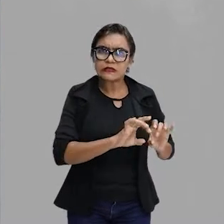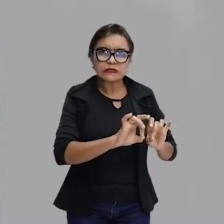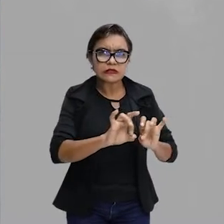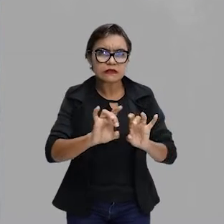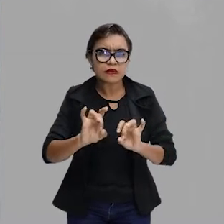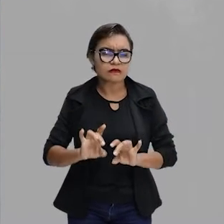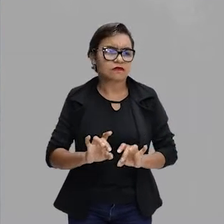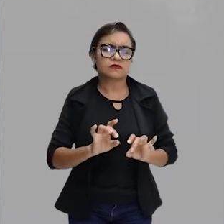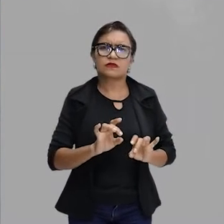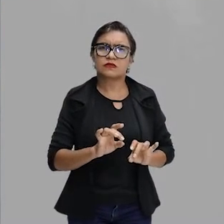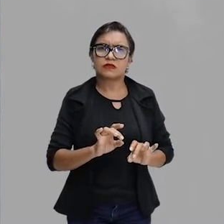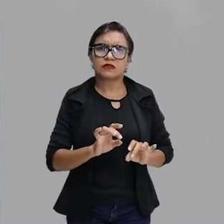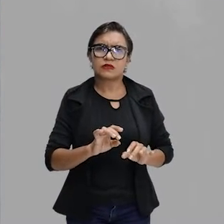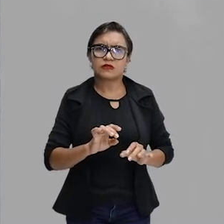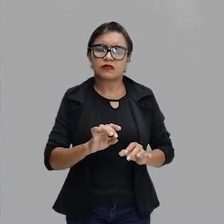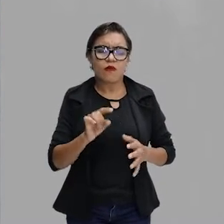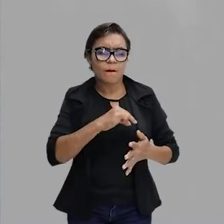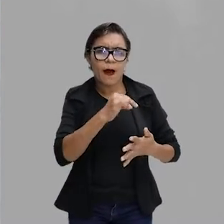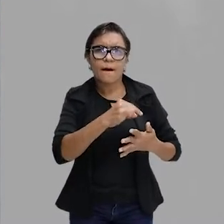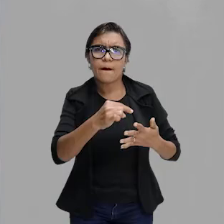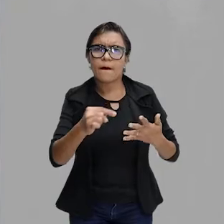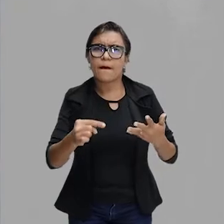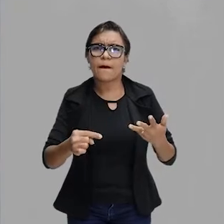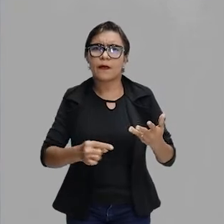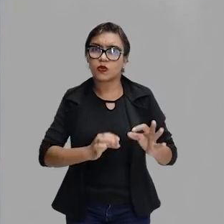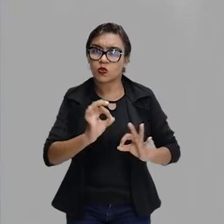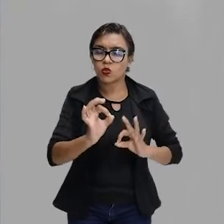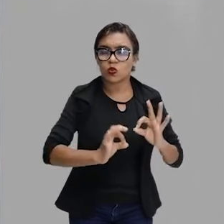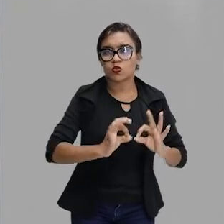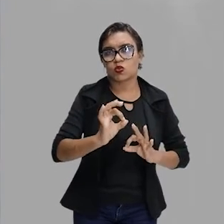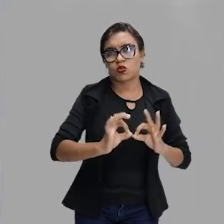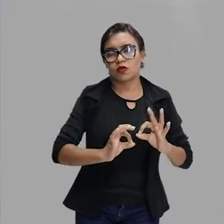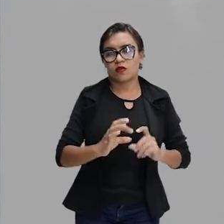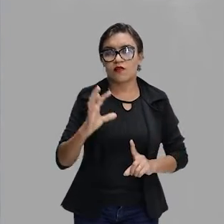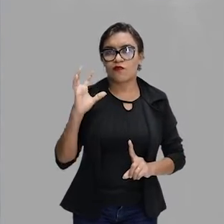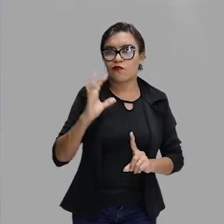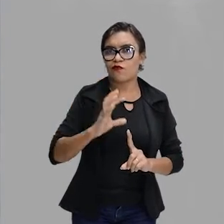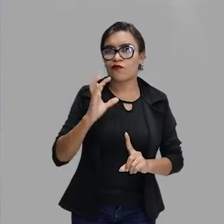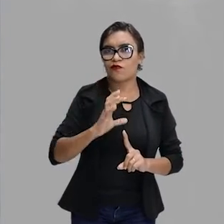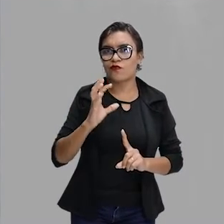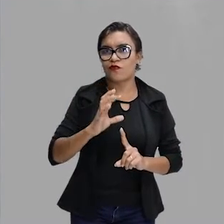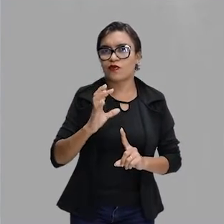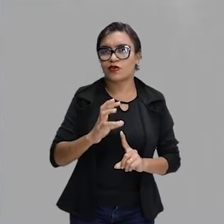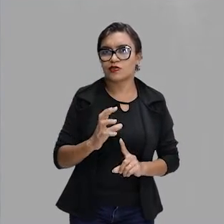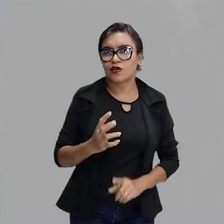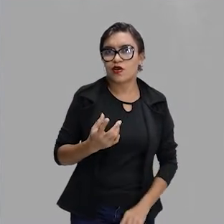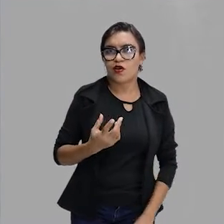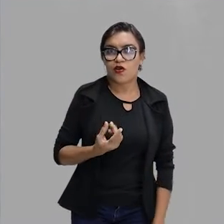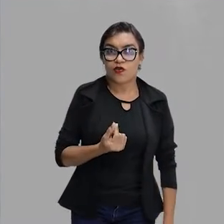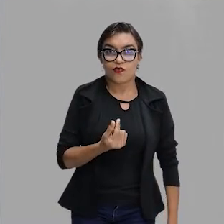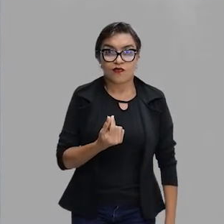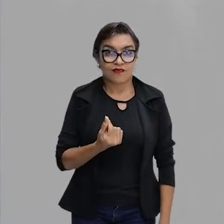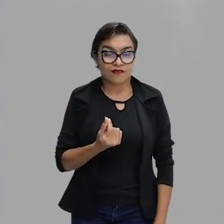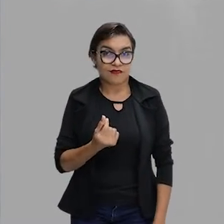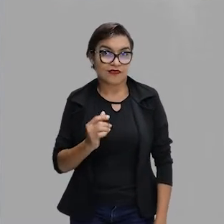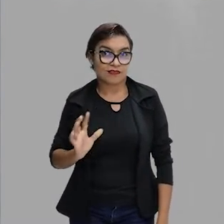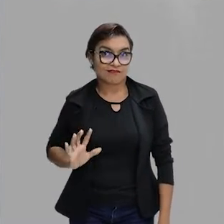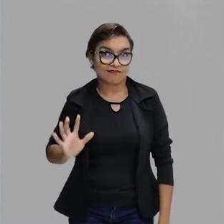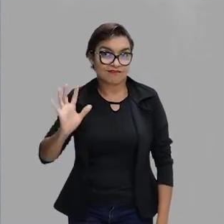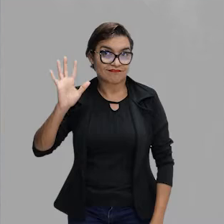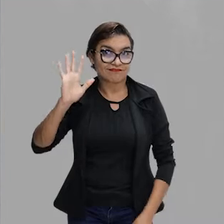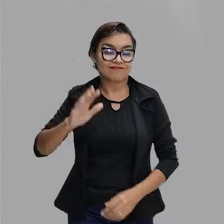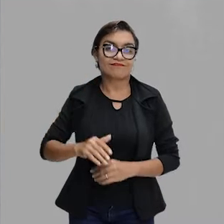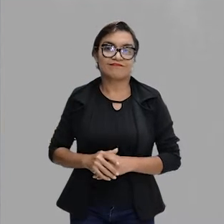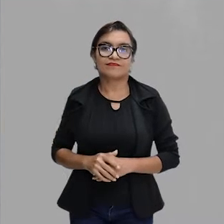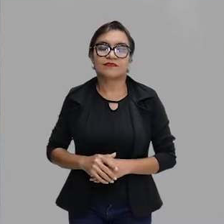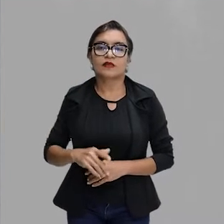especificações que são controladas e vai, obviamente, gerar um valor final agregado. Tá? Se for prestar atenção aqui na imagem, a gente vai perceber tudo